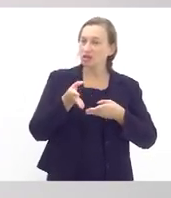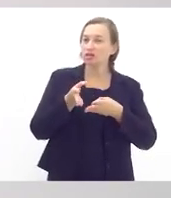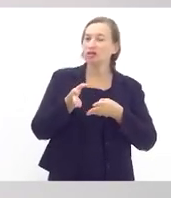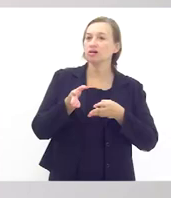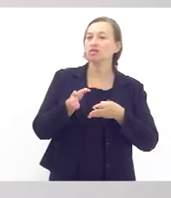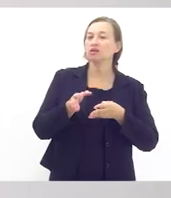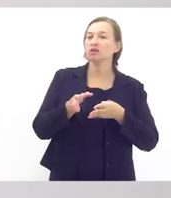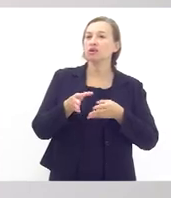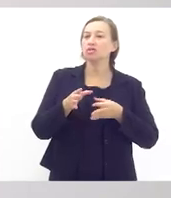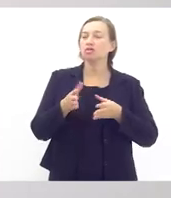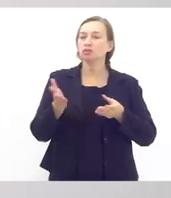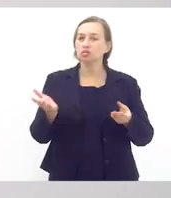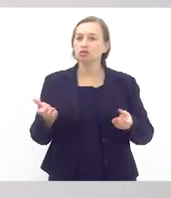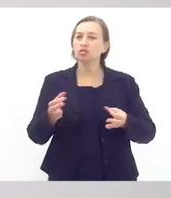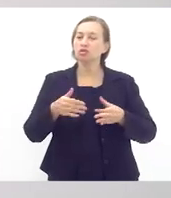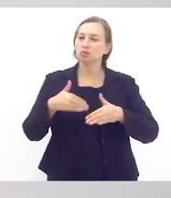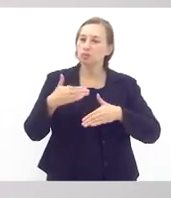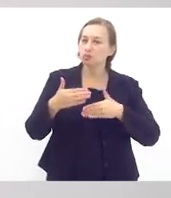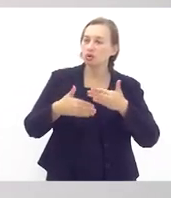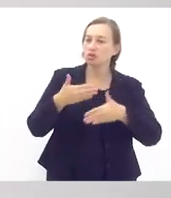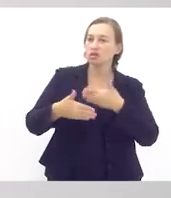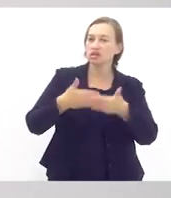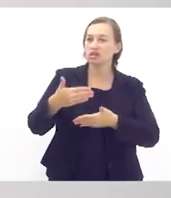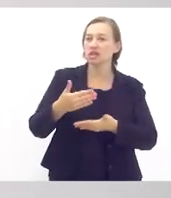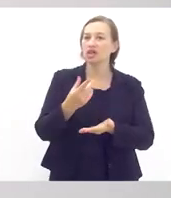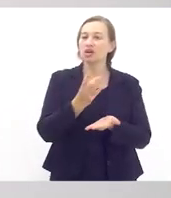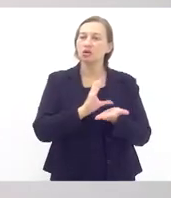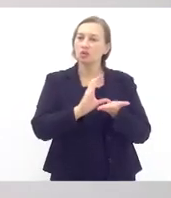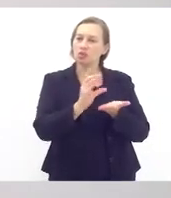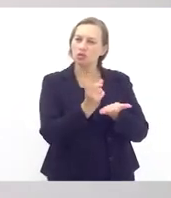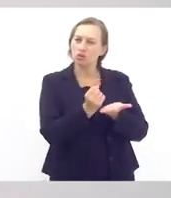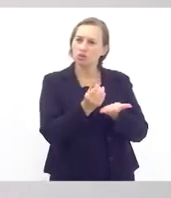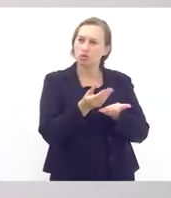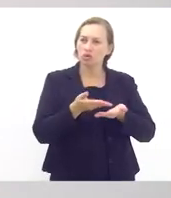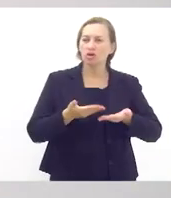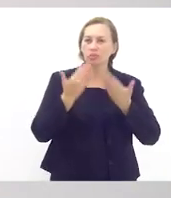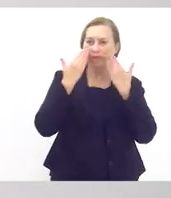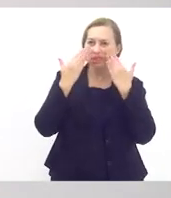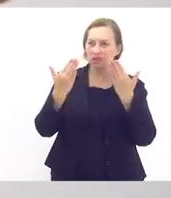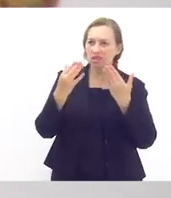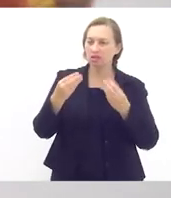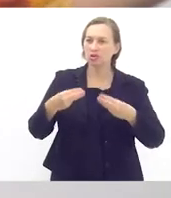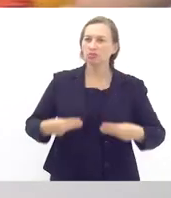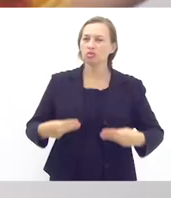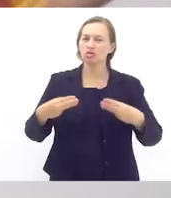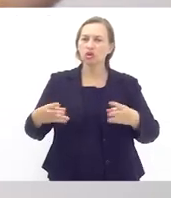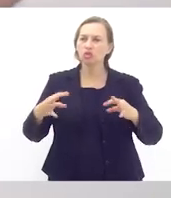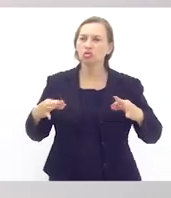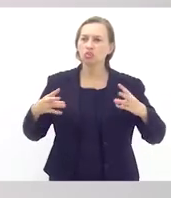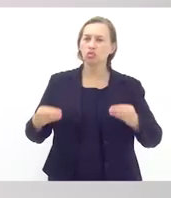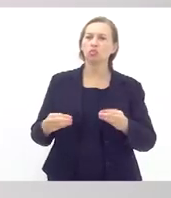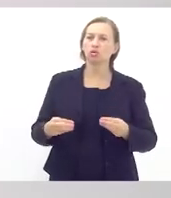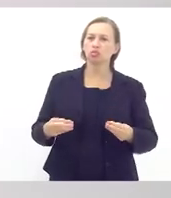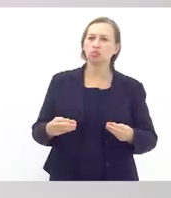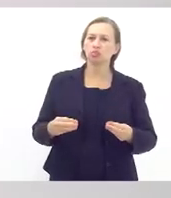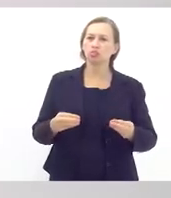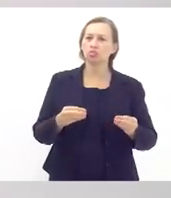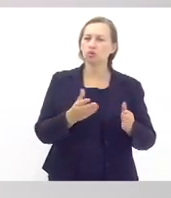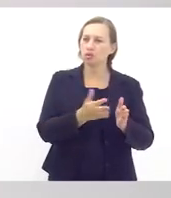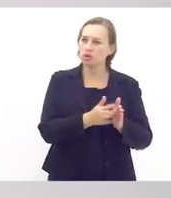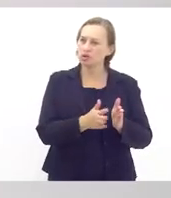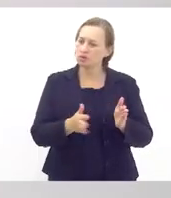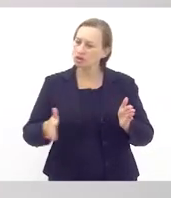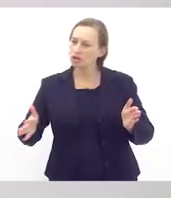processos de utilização desse dinheiro apresentando ao Ministério todo esse histórico de escuta que nós vivemos